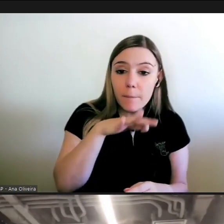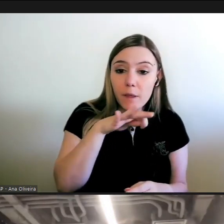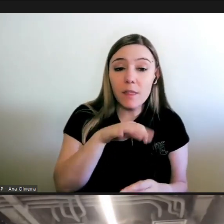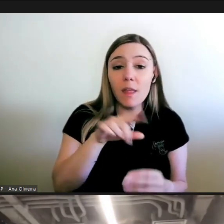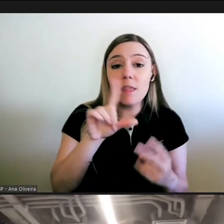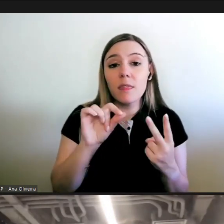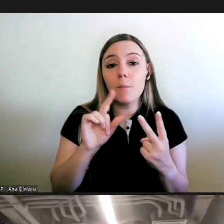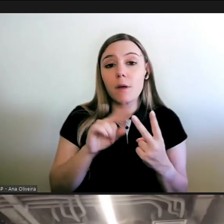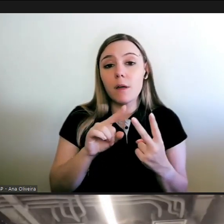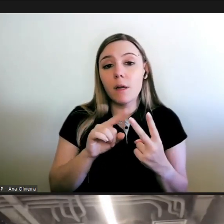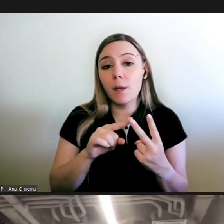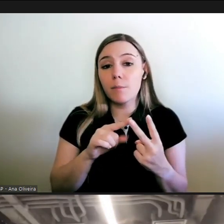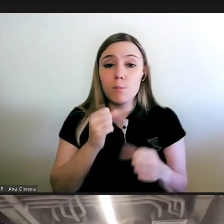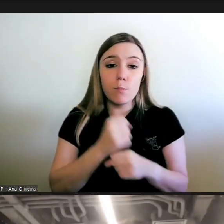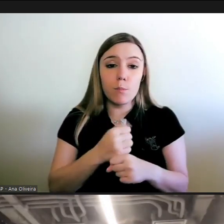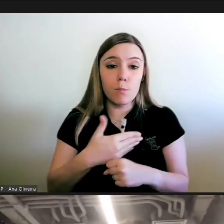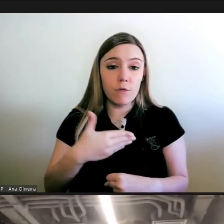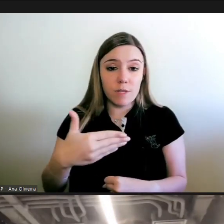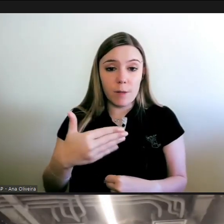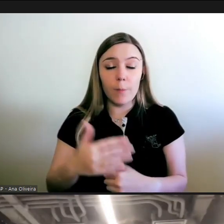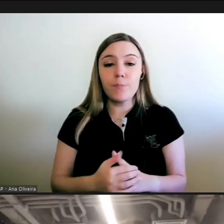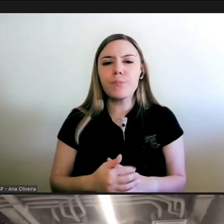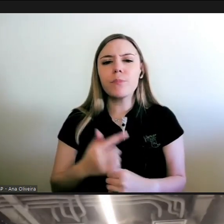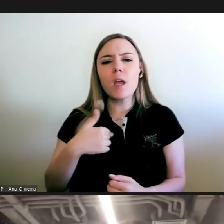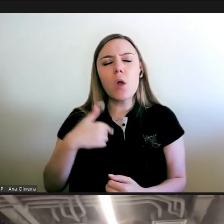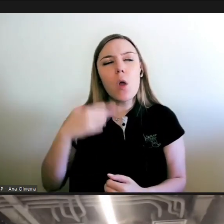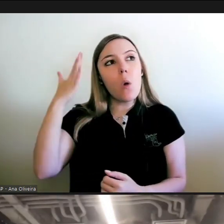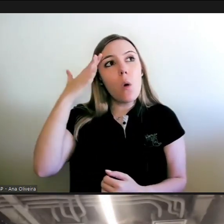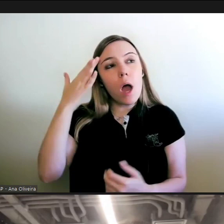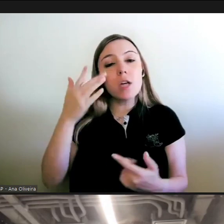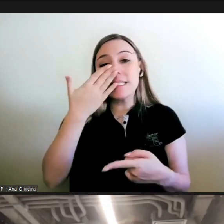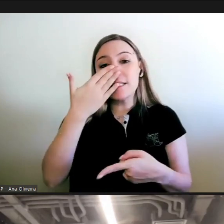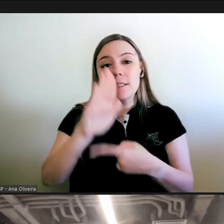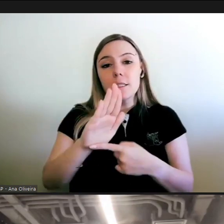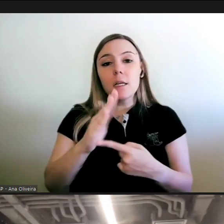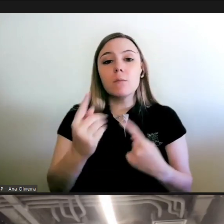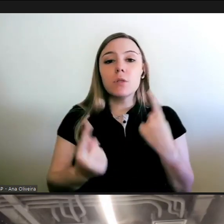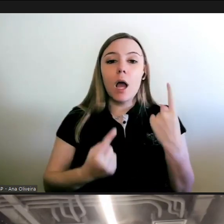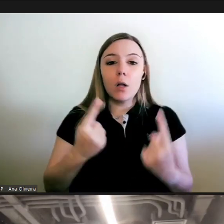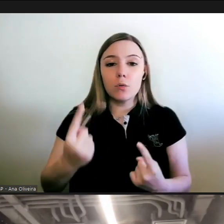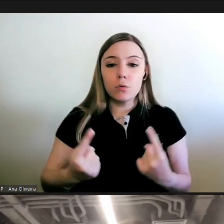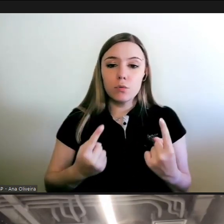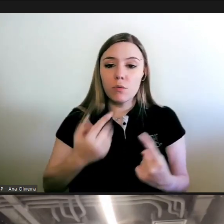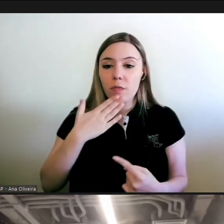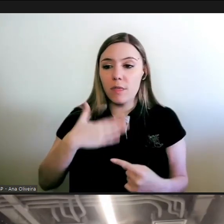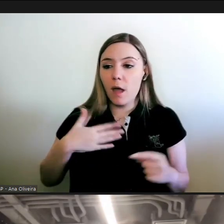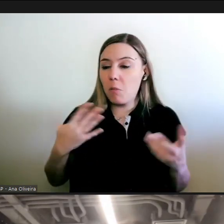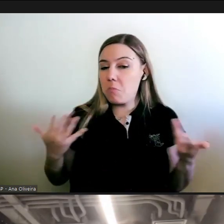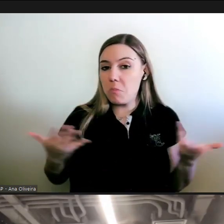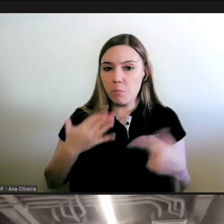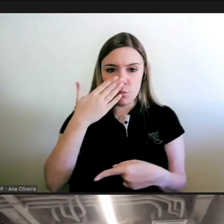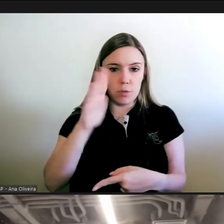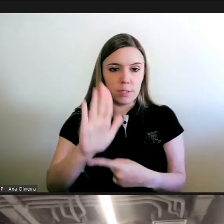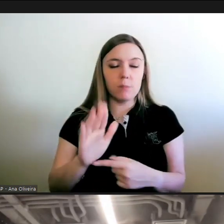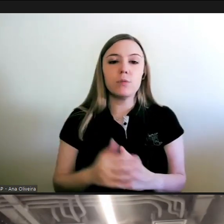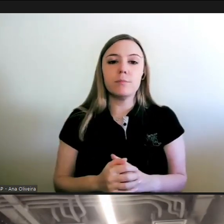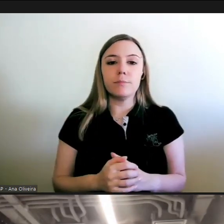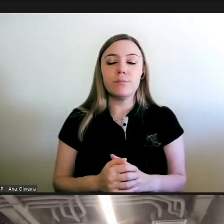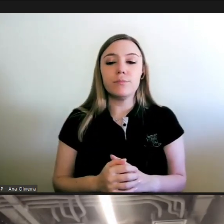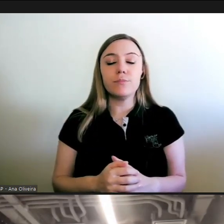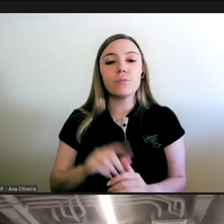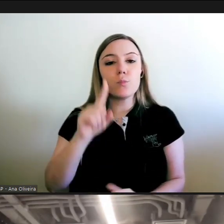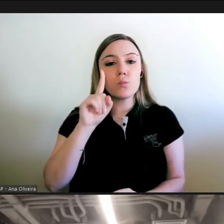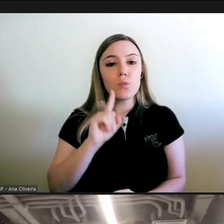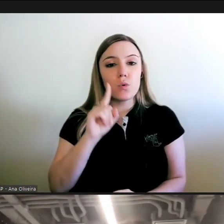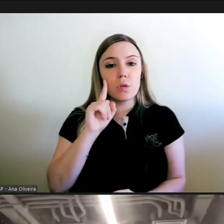e na profissão. O que é que eu acho que há alguns exemplos que nos têm sido dados? Por exemplo, só as mulheres,